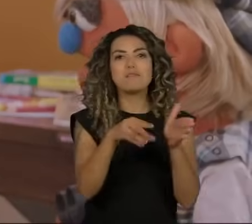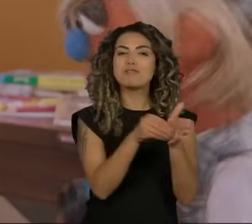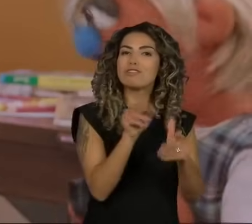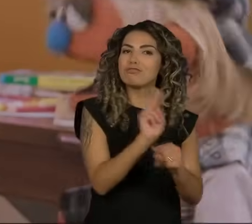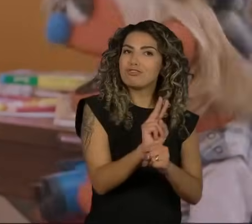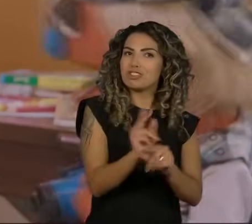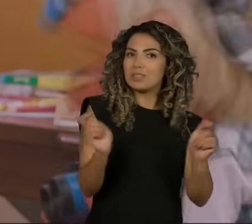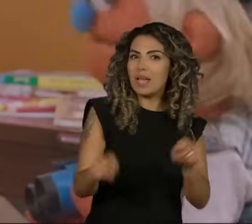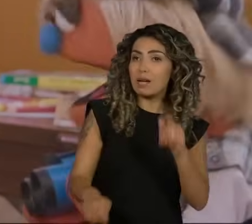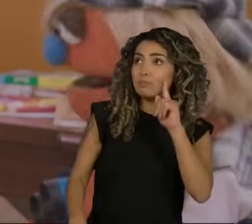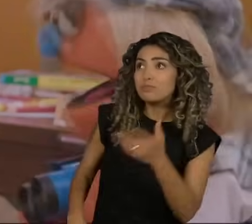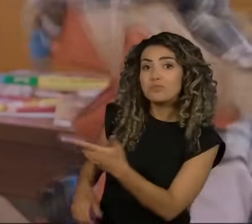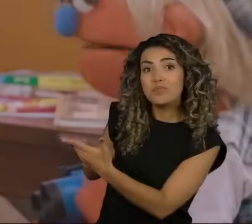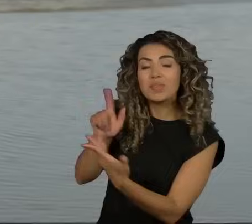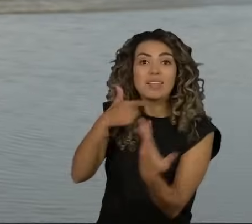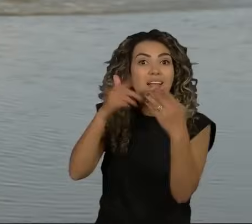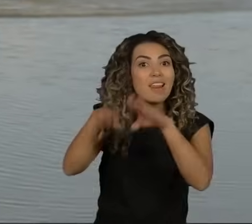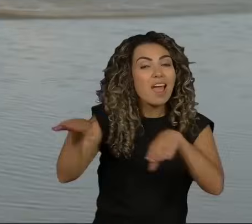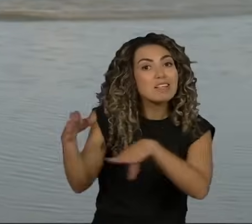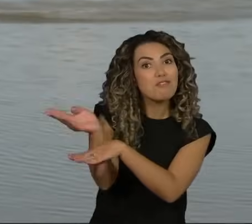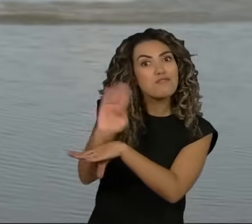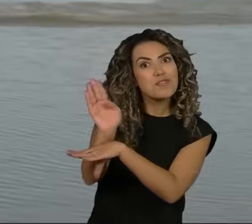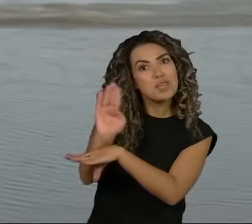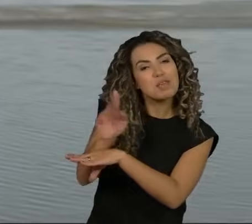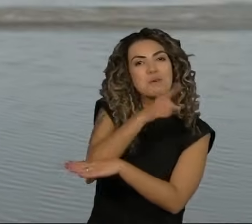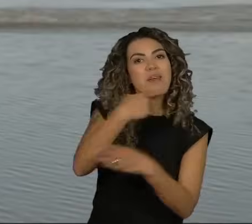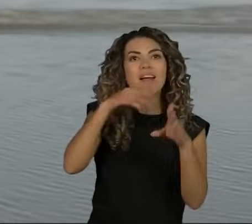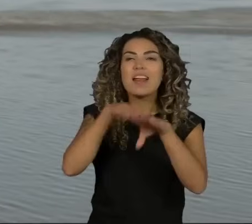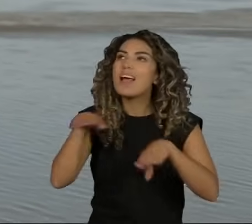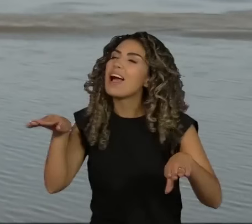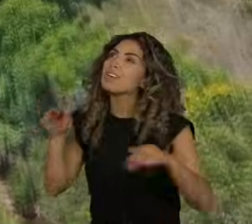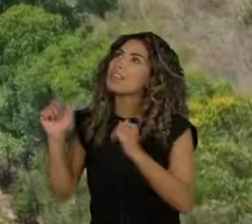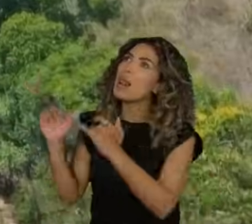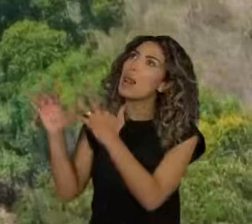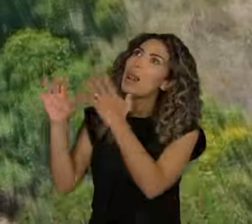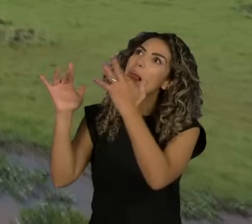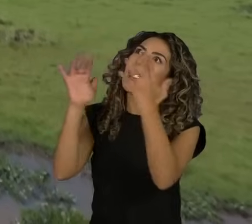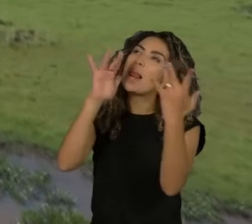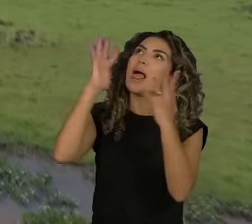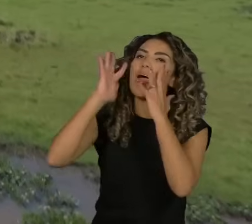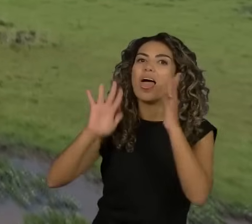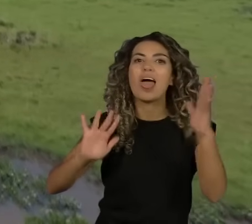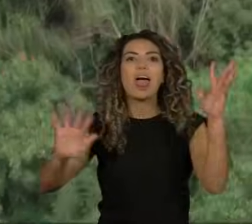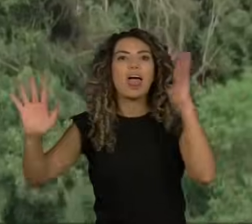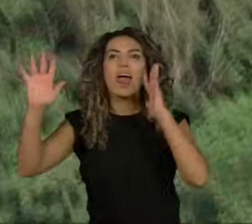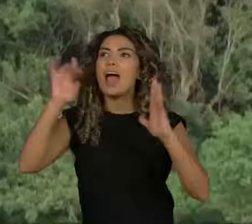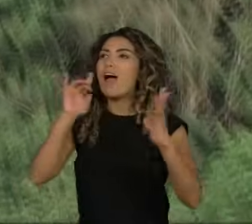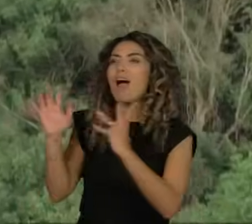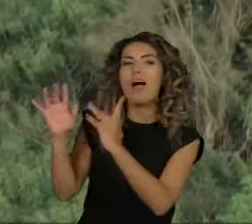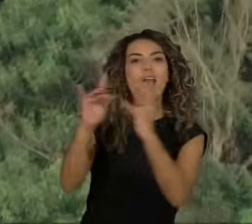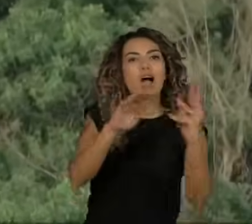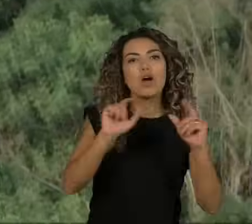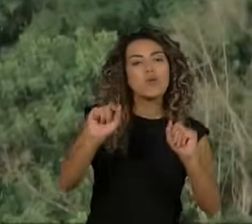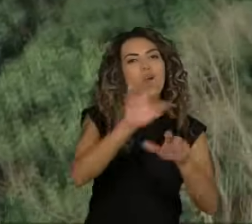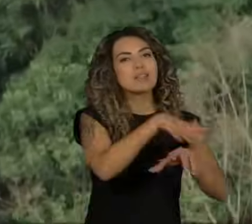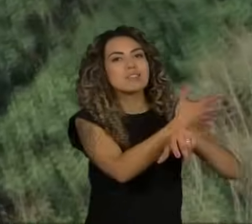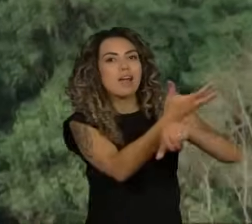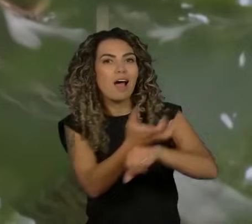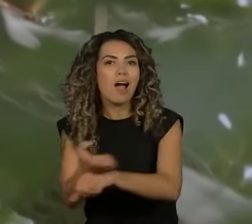E filme infantil convida a criança para uma viagem divertida pelo Cerrado, Pantanal e pela Mata